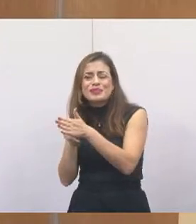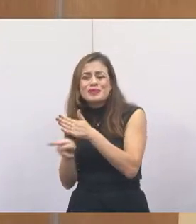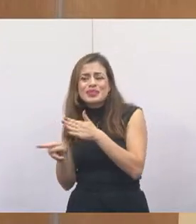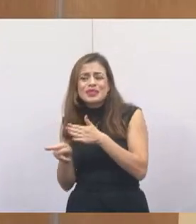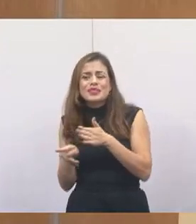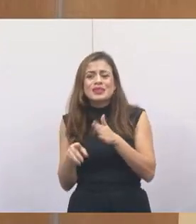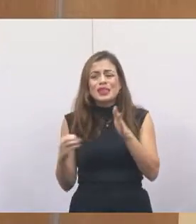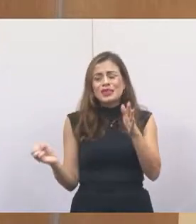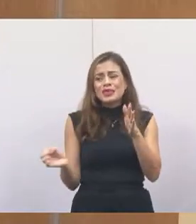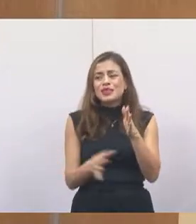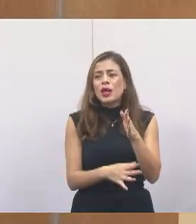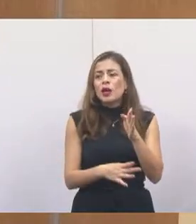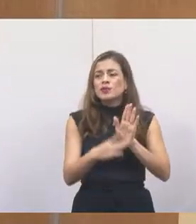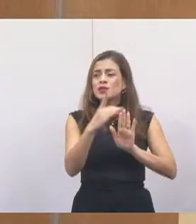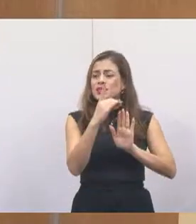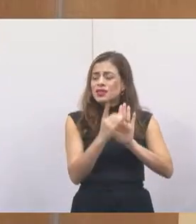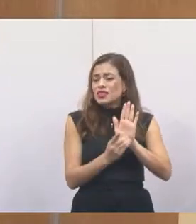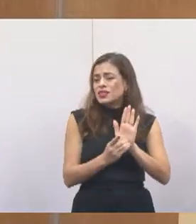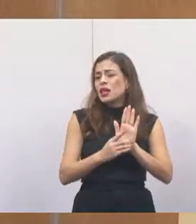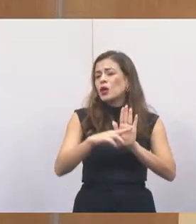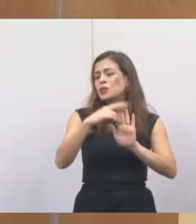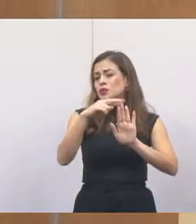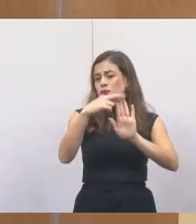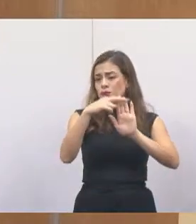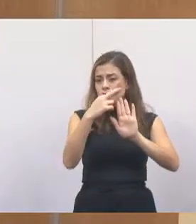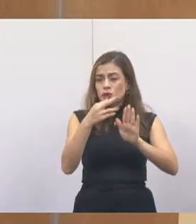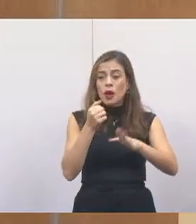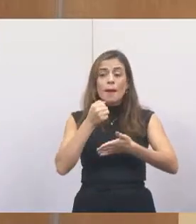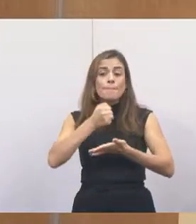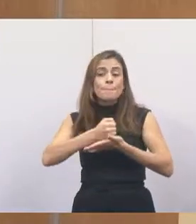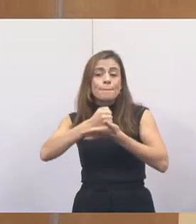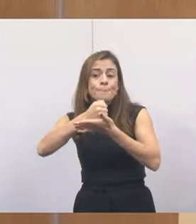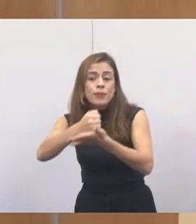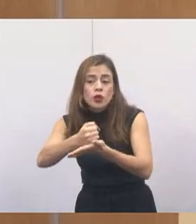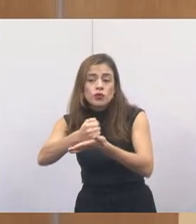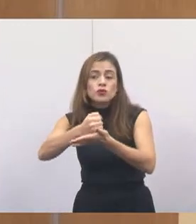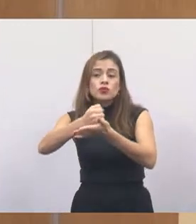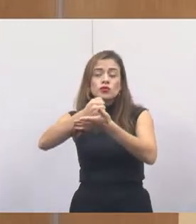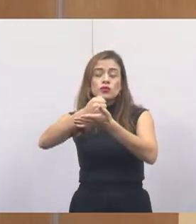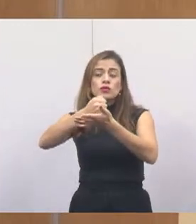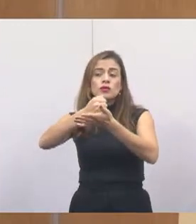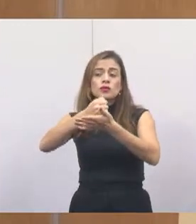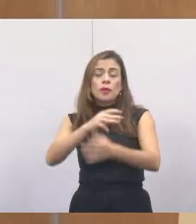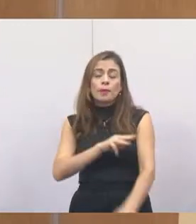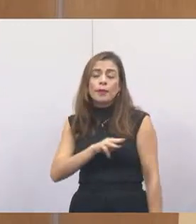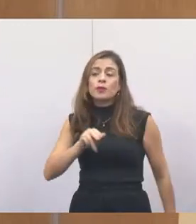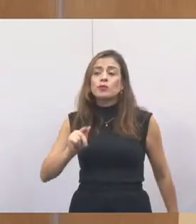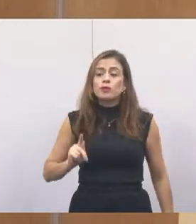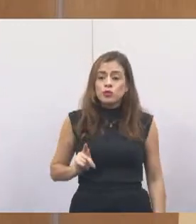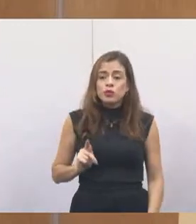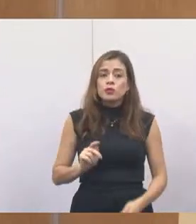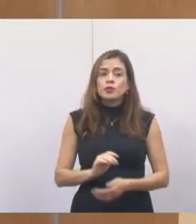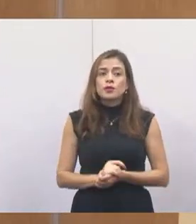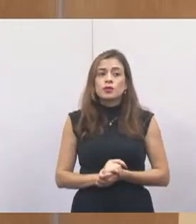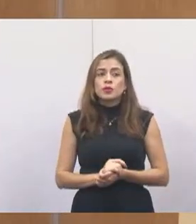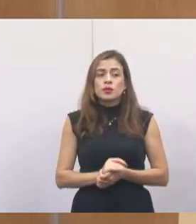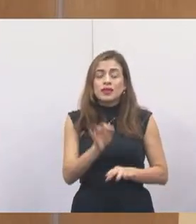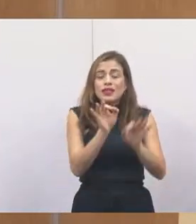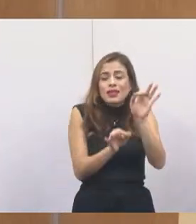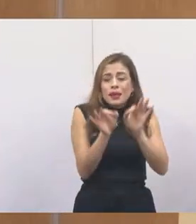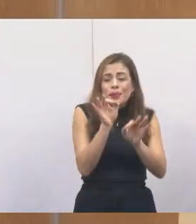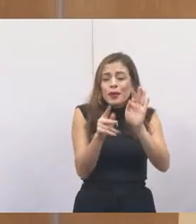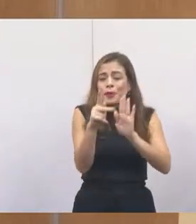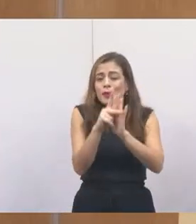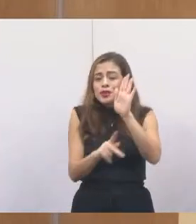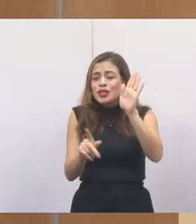novas diretrizes de resolução, tendo o apoio e a colaboração do Ministério Público na elaboração dos